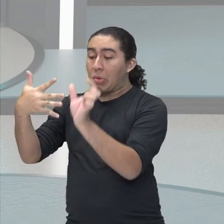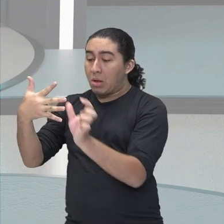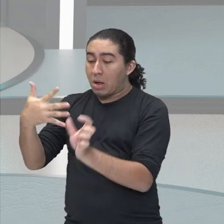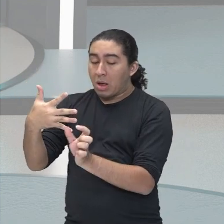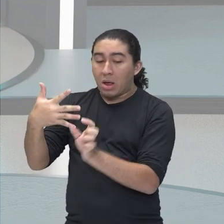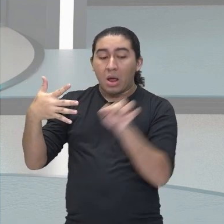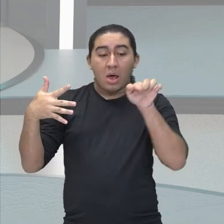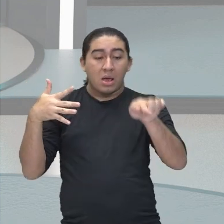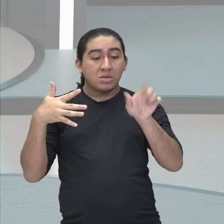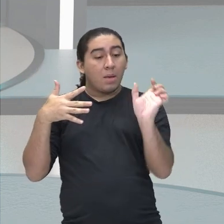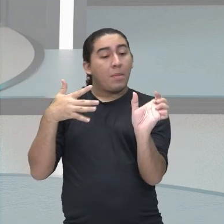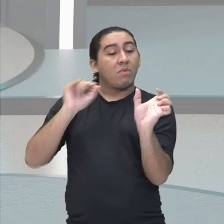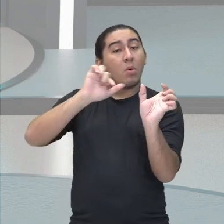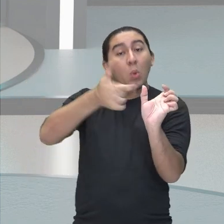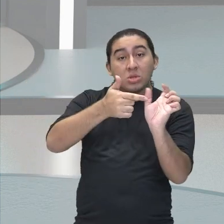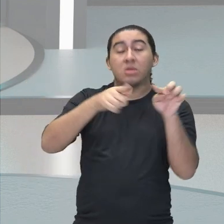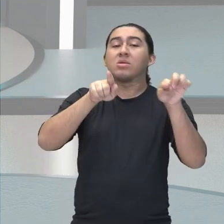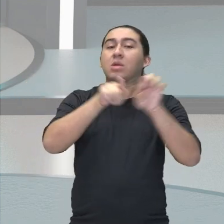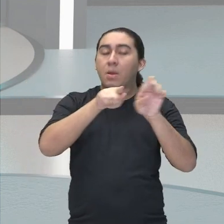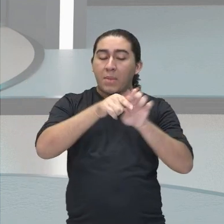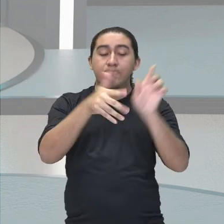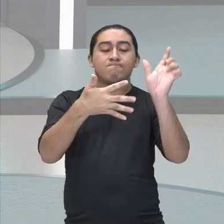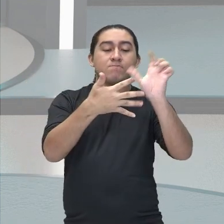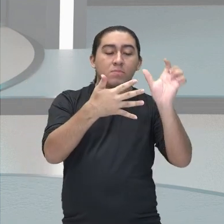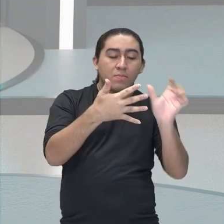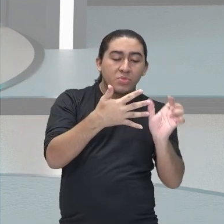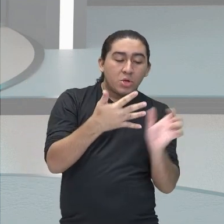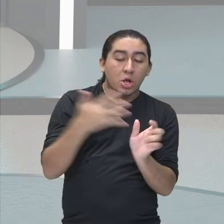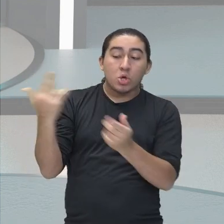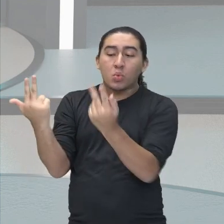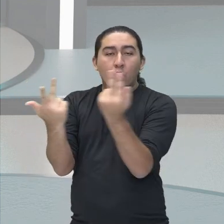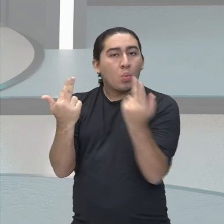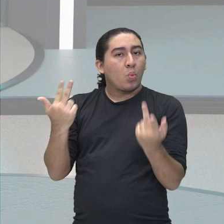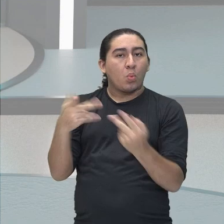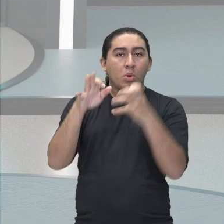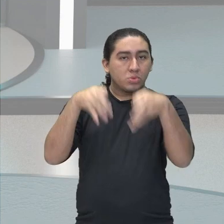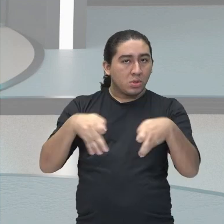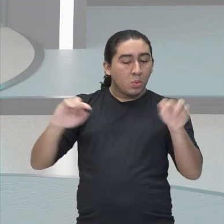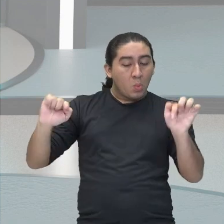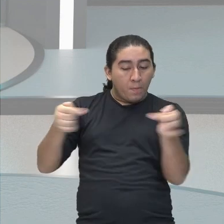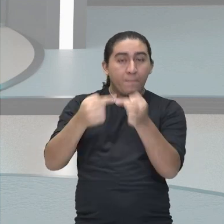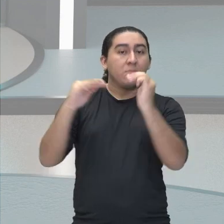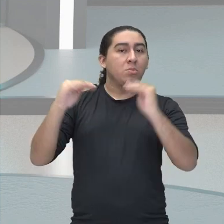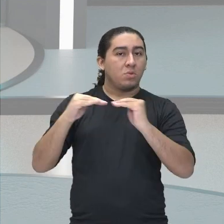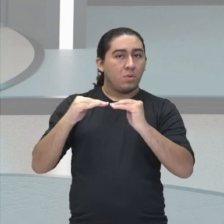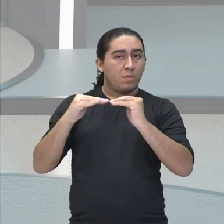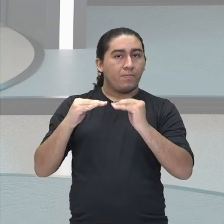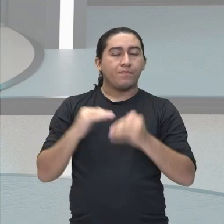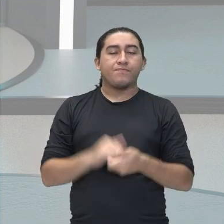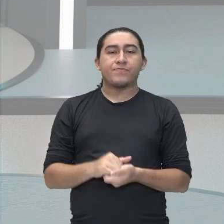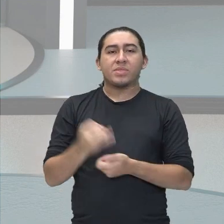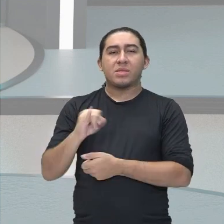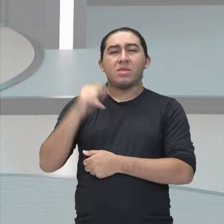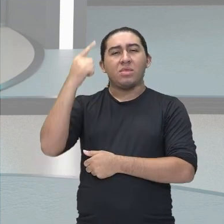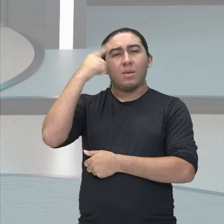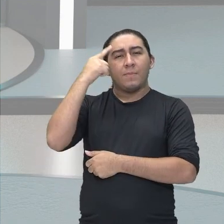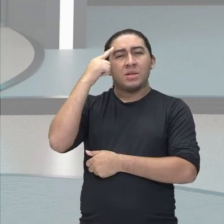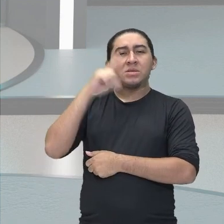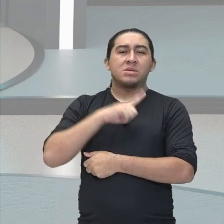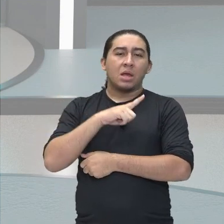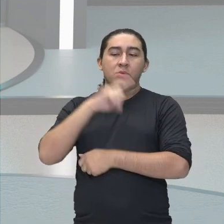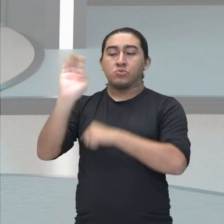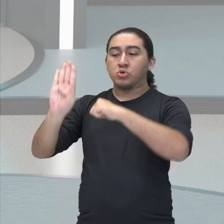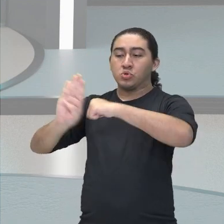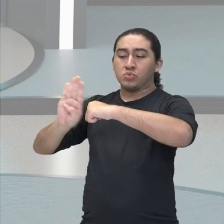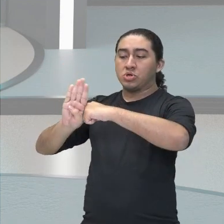singular. Substantivo plural, adjetivo plural. Então, se eu tenho, né, um